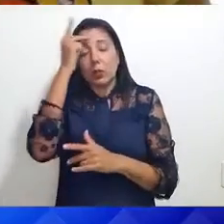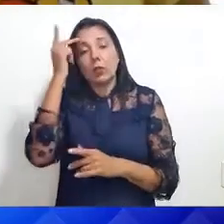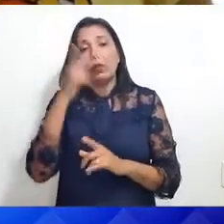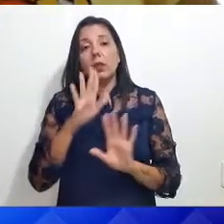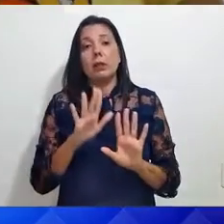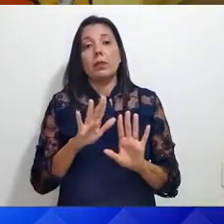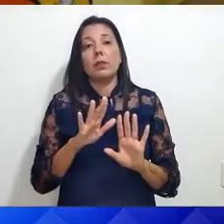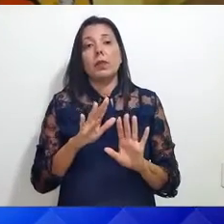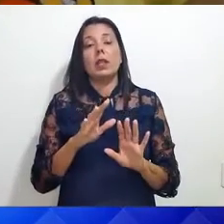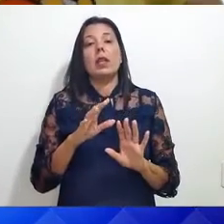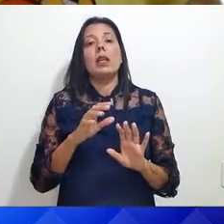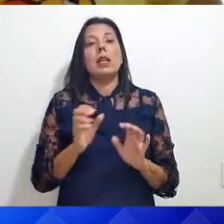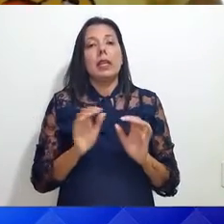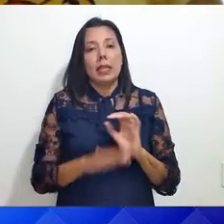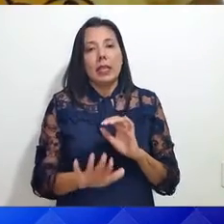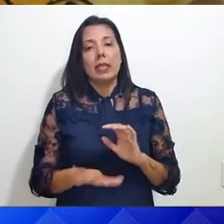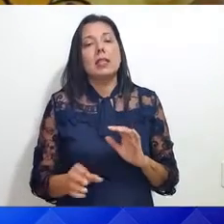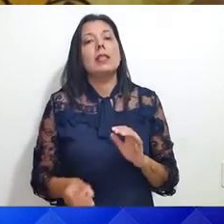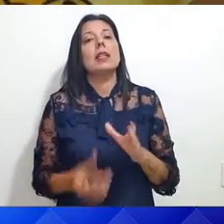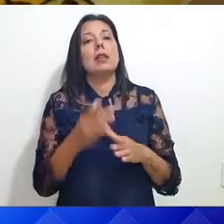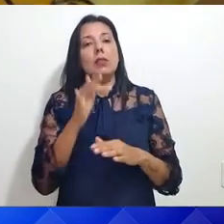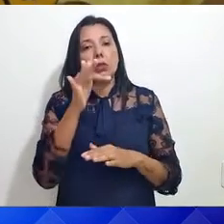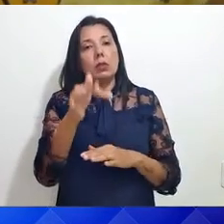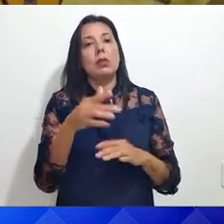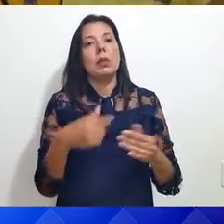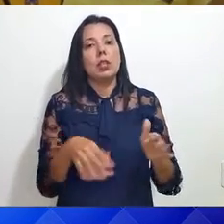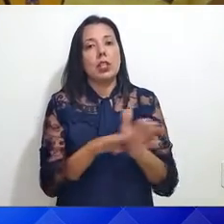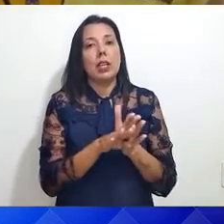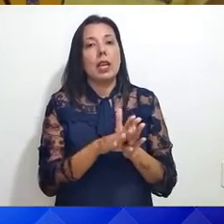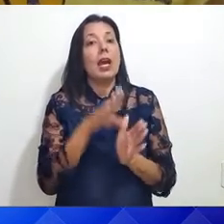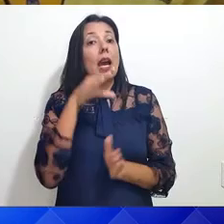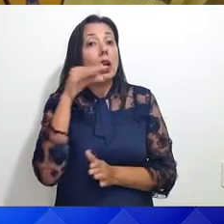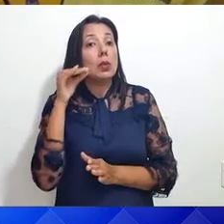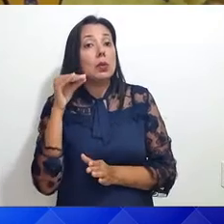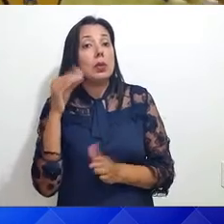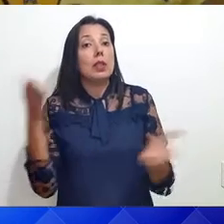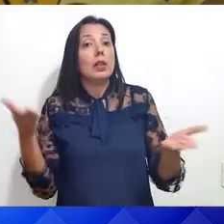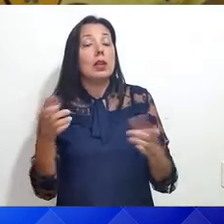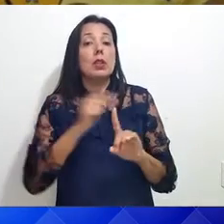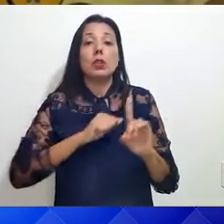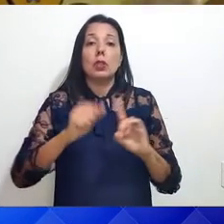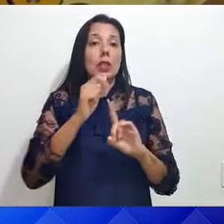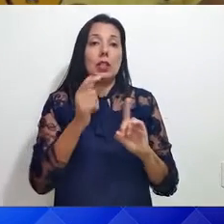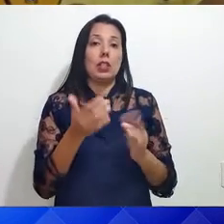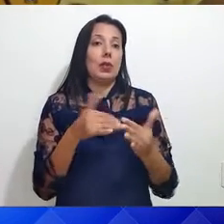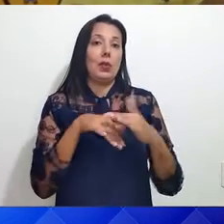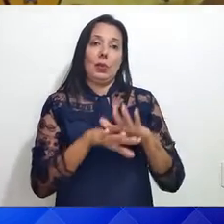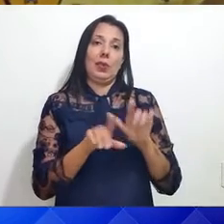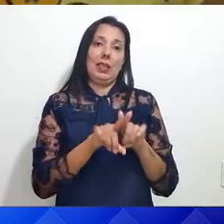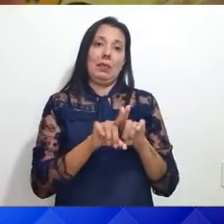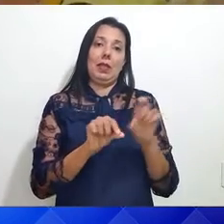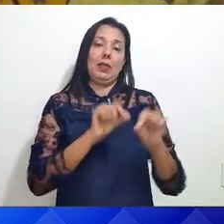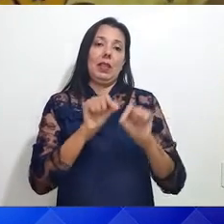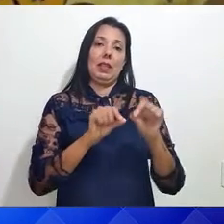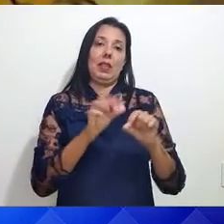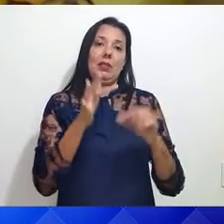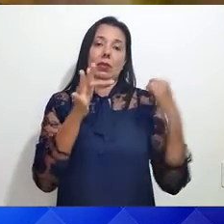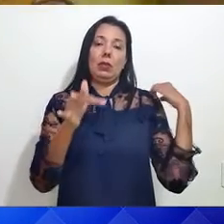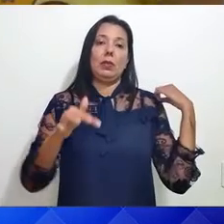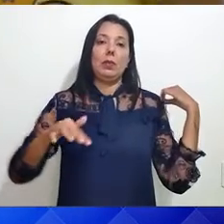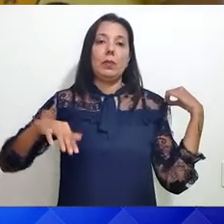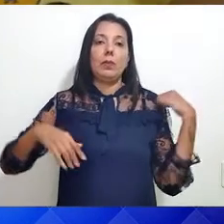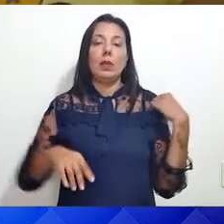um. Porque, como eu disse, e como a Constituição está aí dizendo, o direito é de todos. Então, vamos brigar para que todas as crianças,